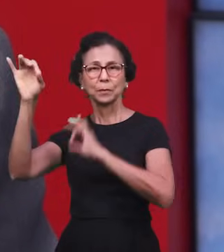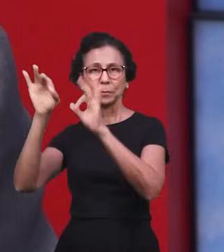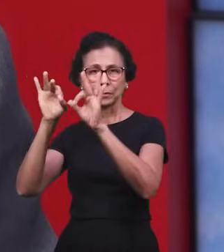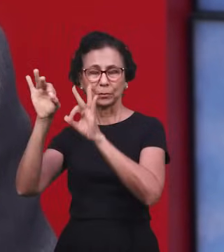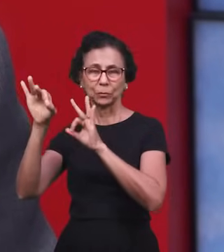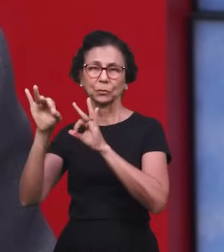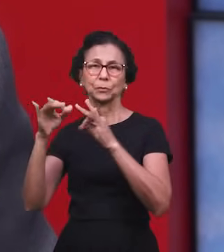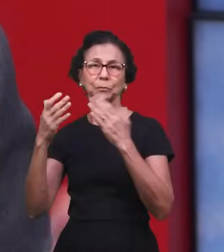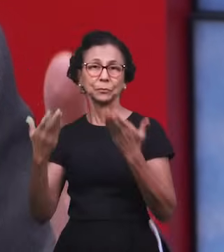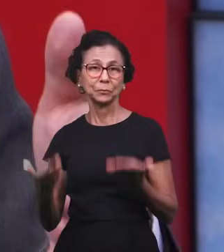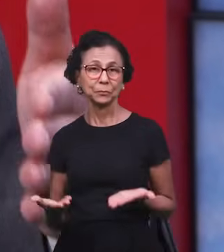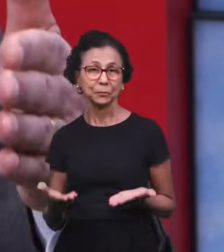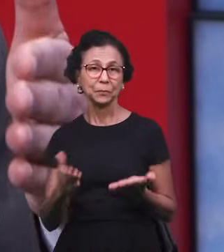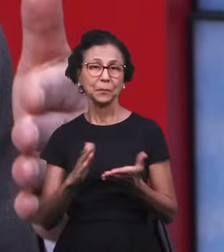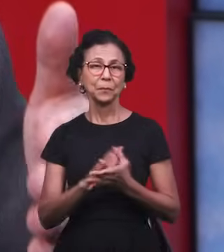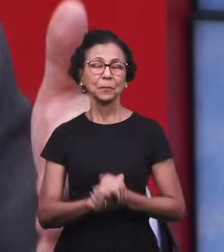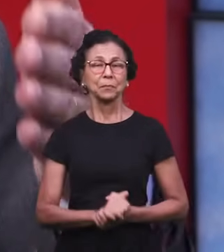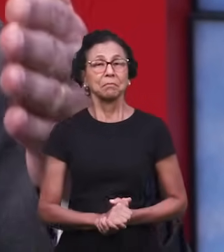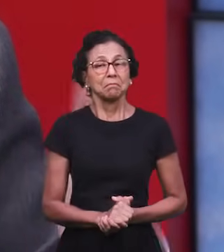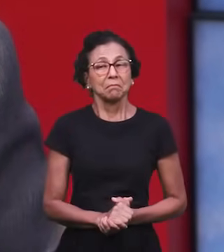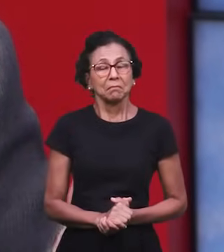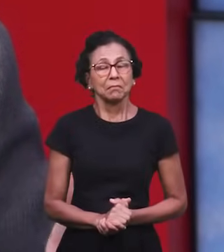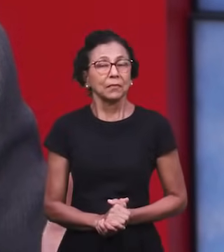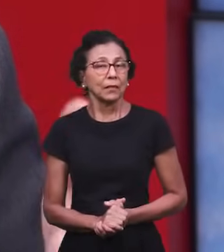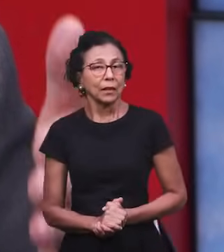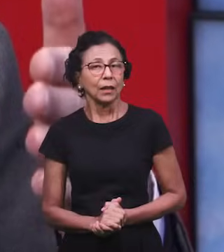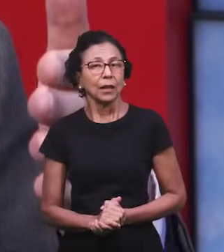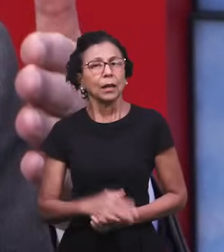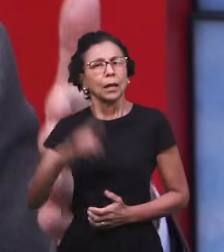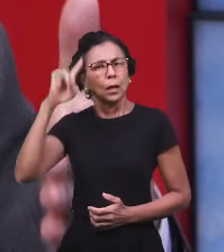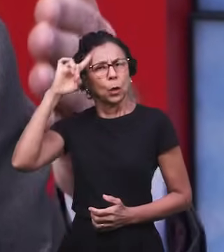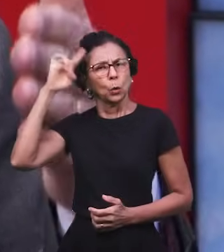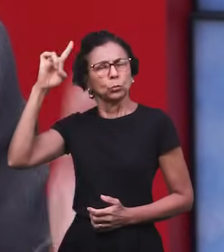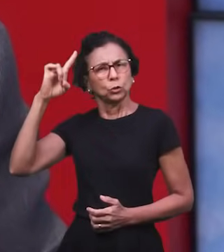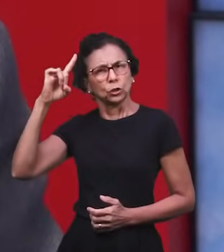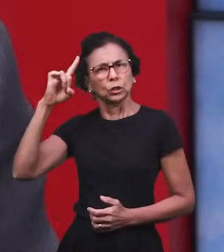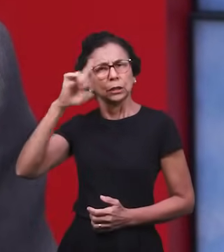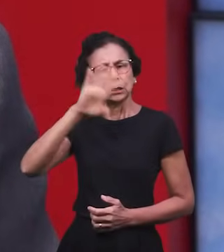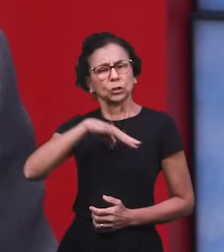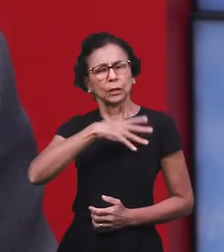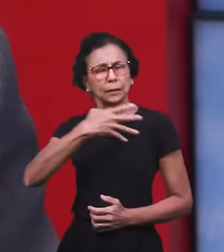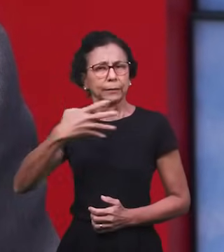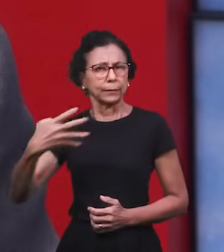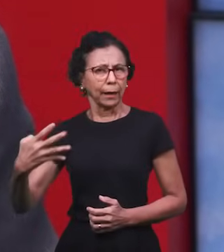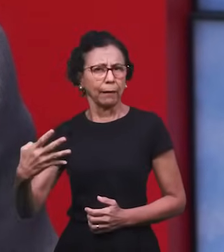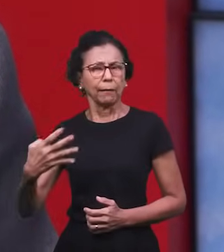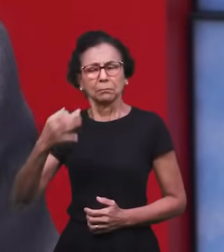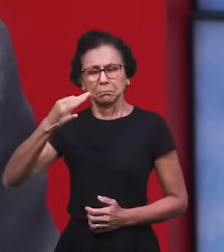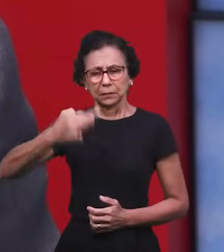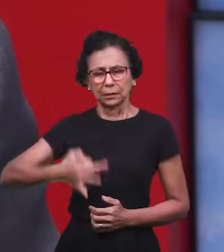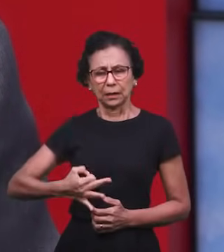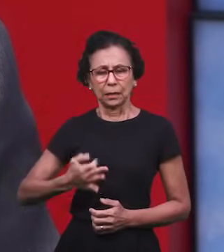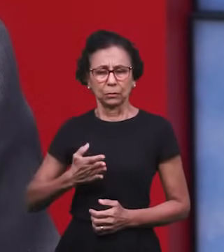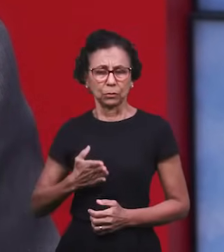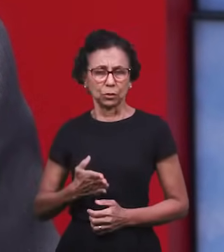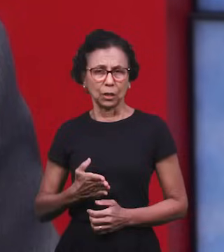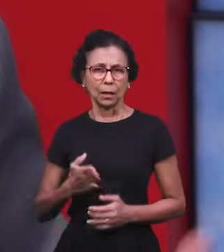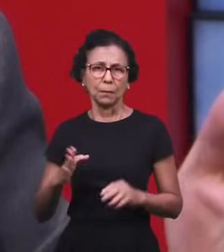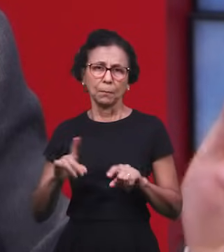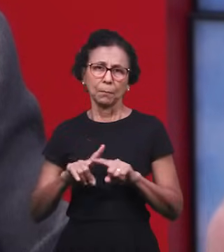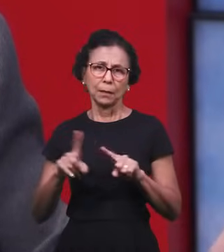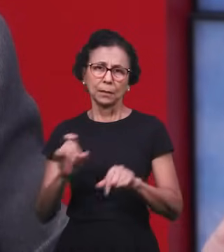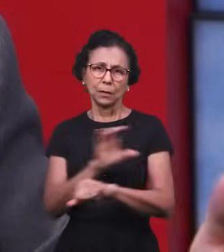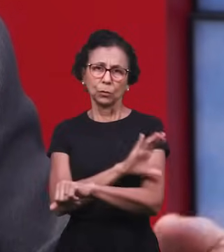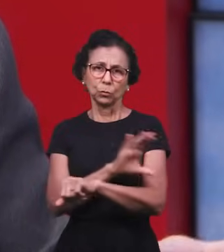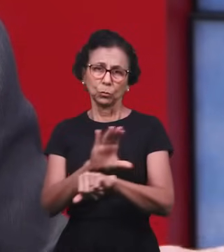estabelecida, é ele nascer na vida do homem, no coração do homem, né?